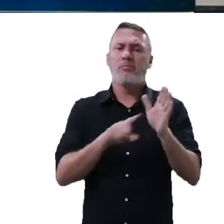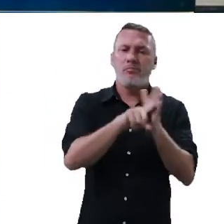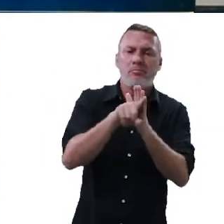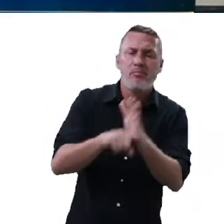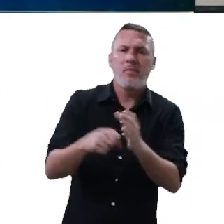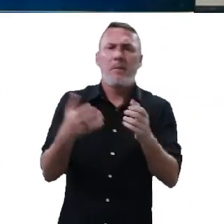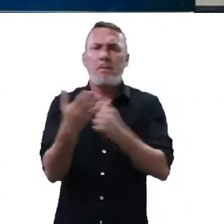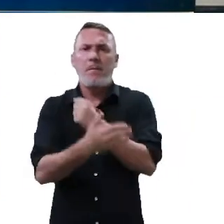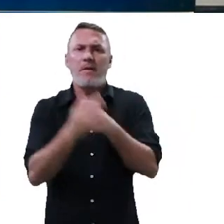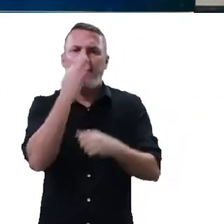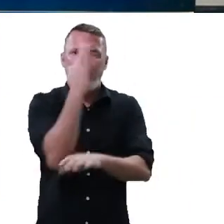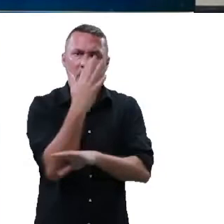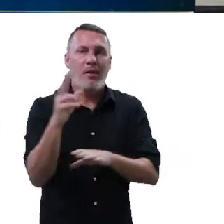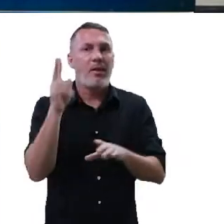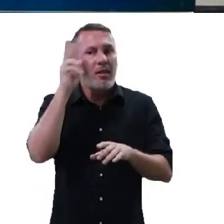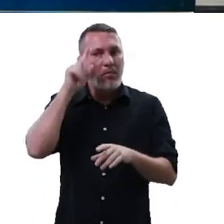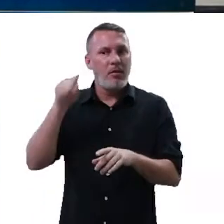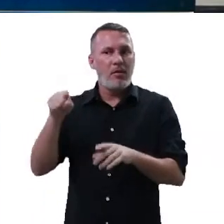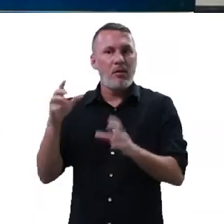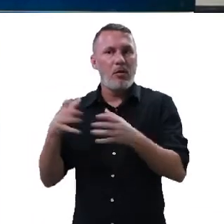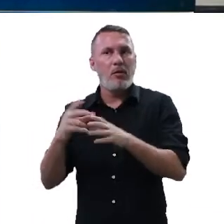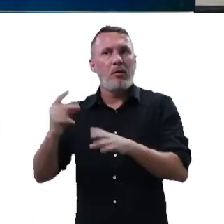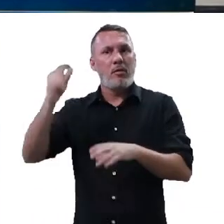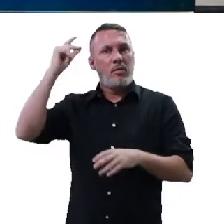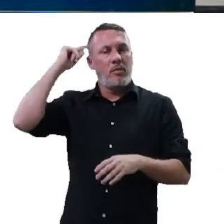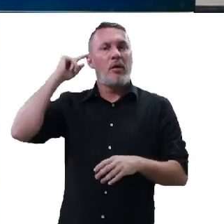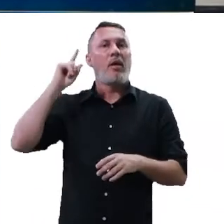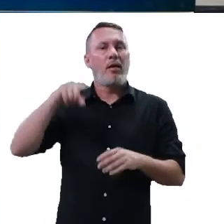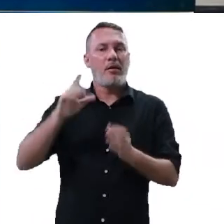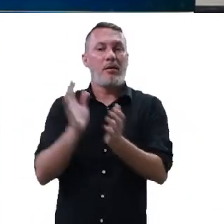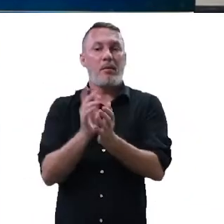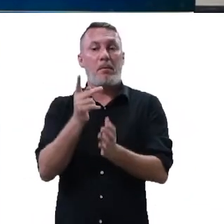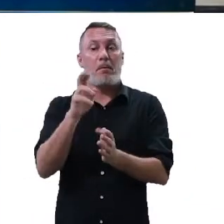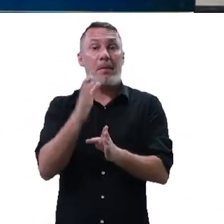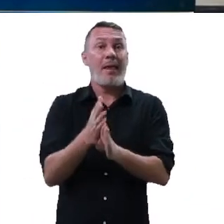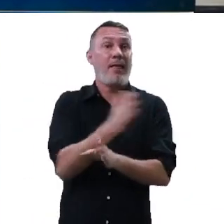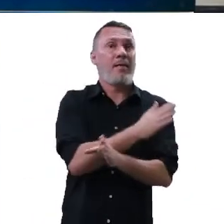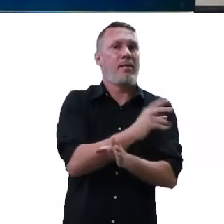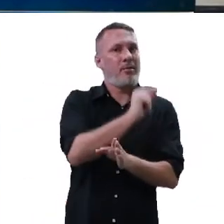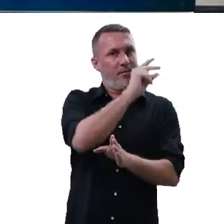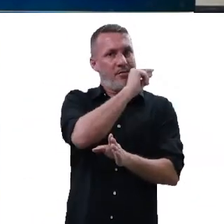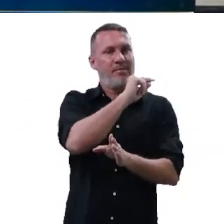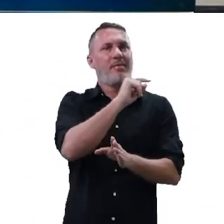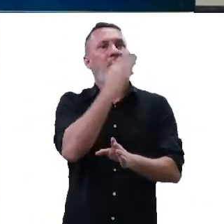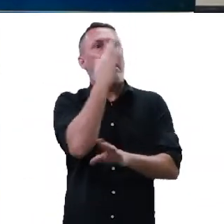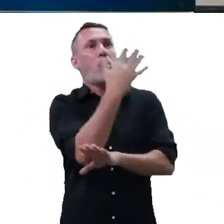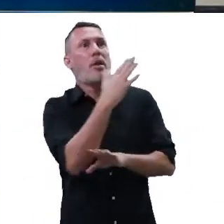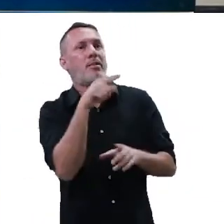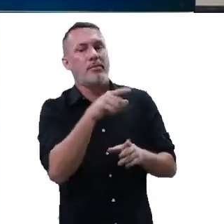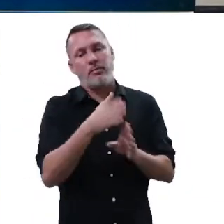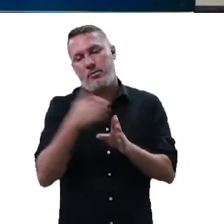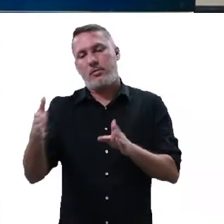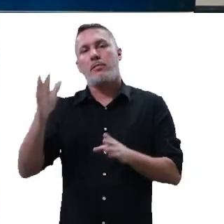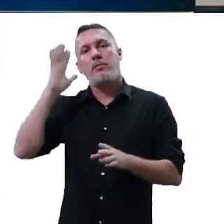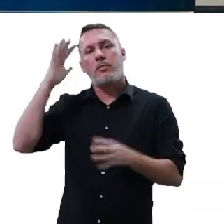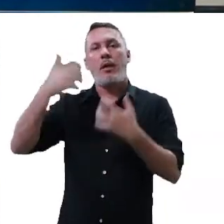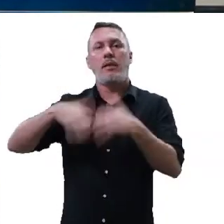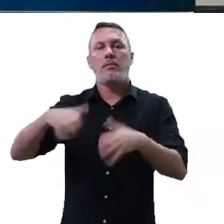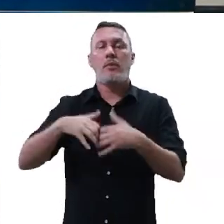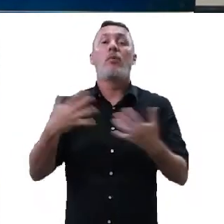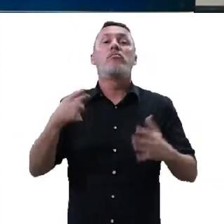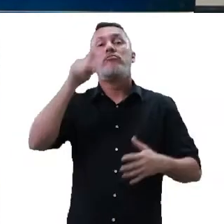natureza. Aí já vimos na nossa aula lá dos pré-socráticos que essa é uma preocupação pré-socrática e não socrática, do período